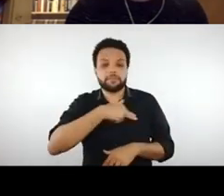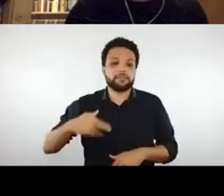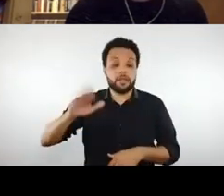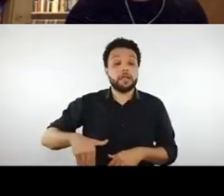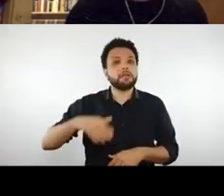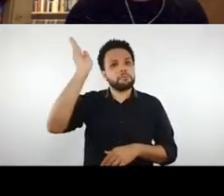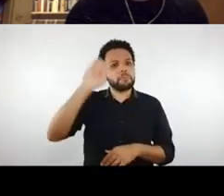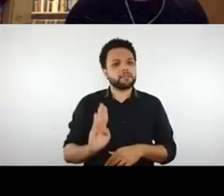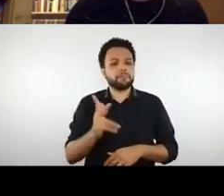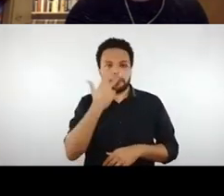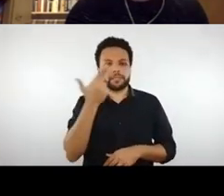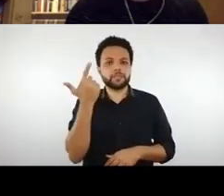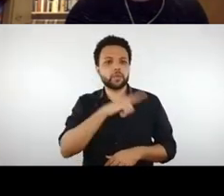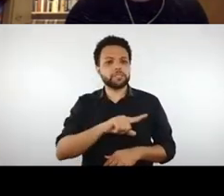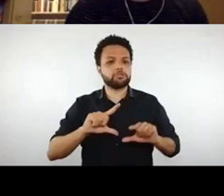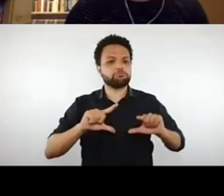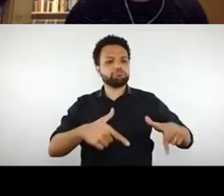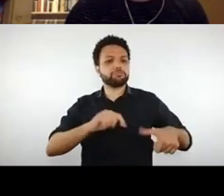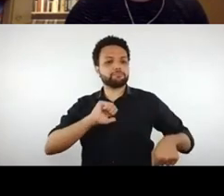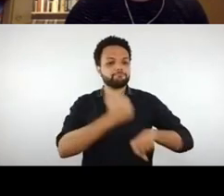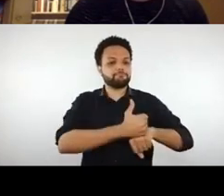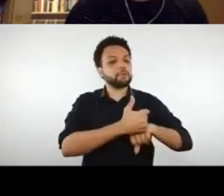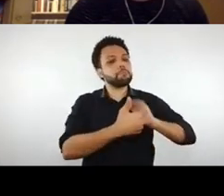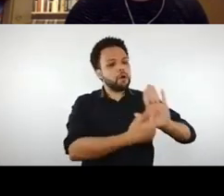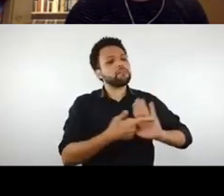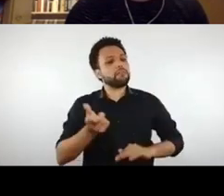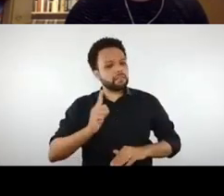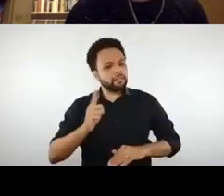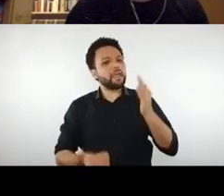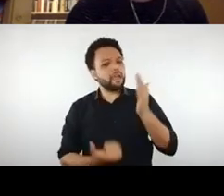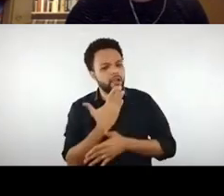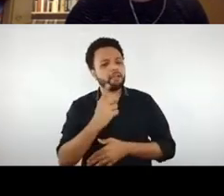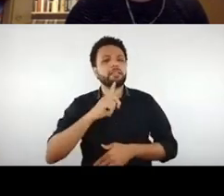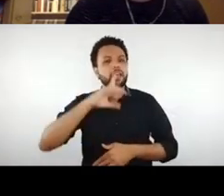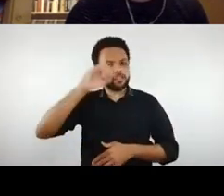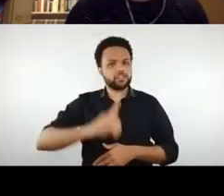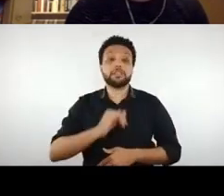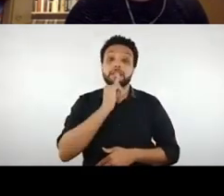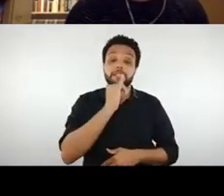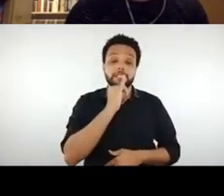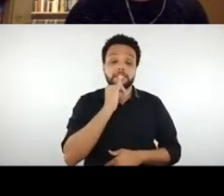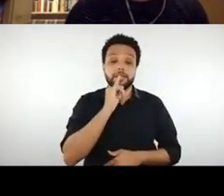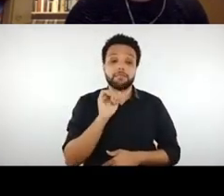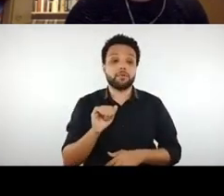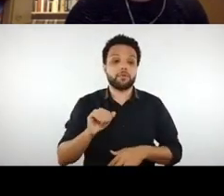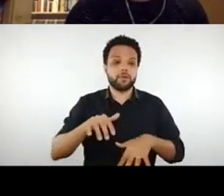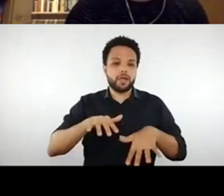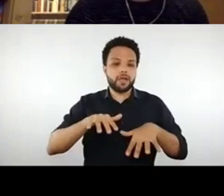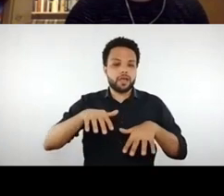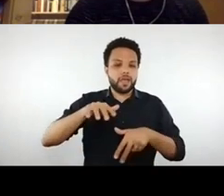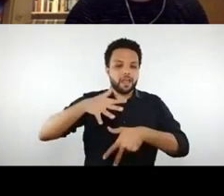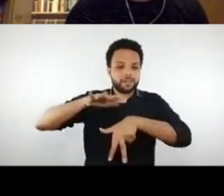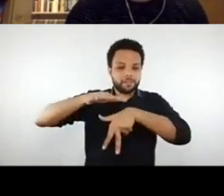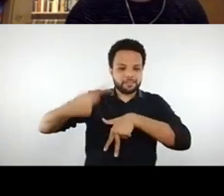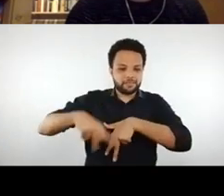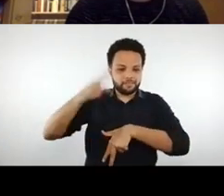de uma maneira criativa e de ter os seus direitos. Né? Então, por exemplo, a animação mais assistida hoje, ou